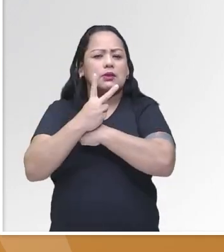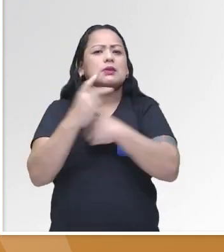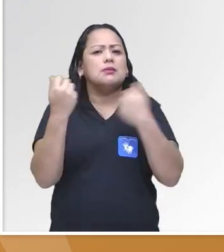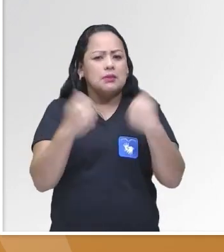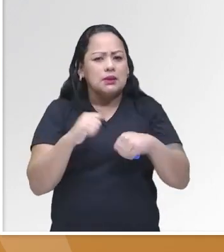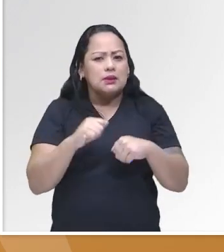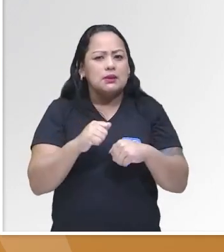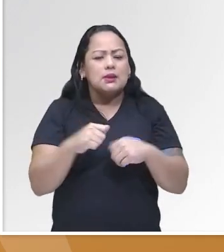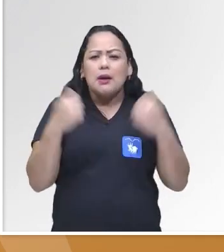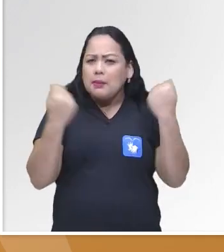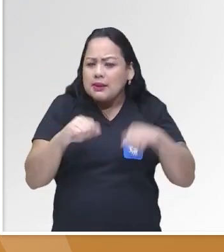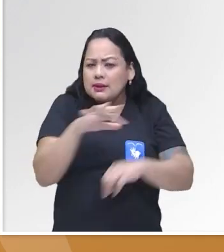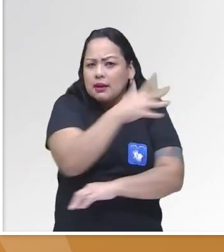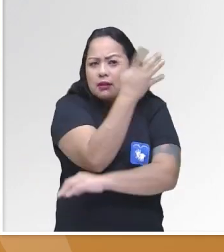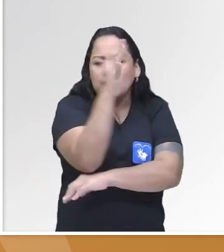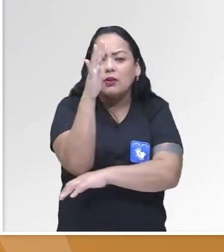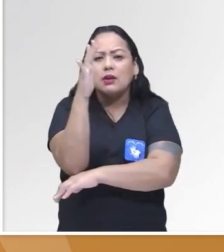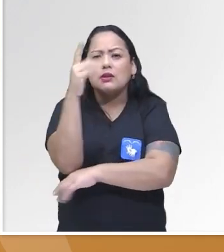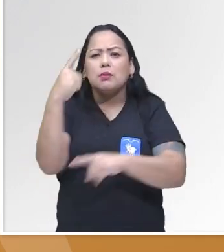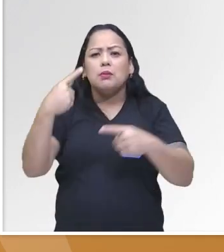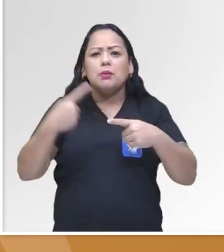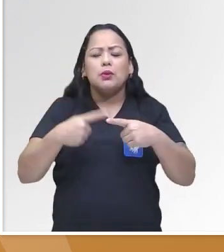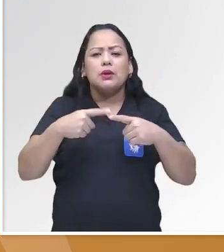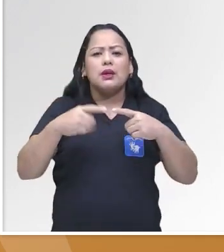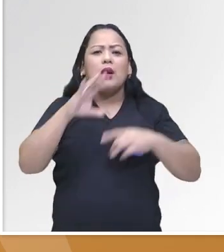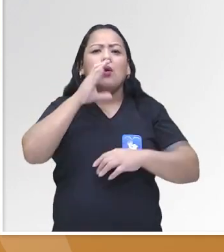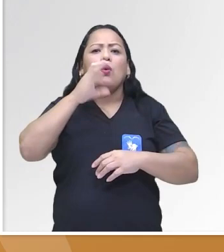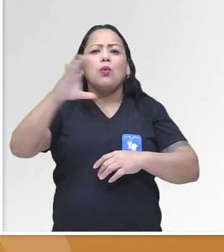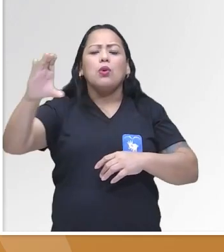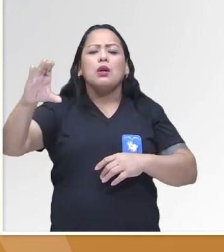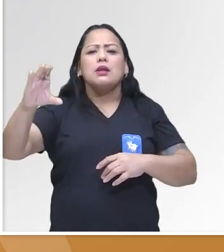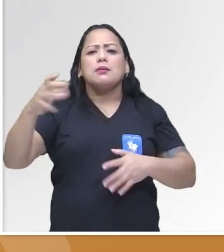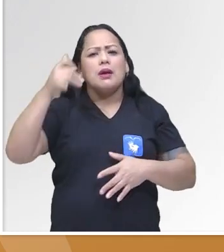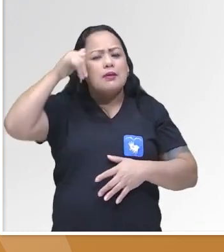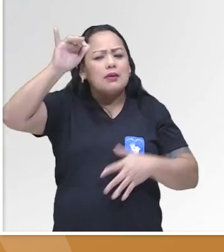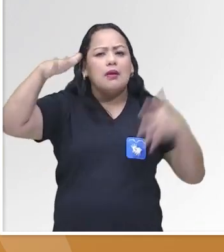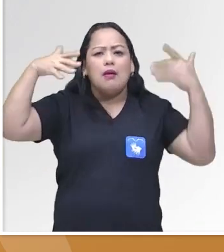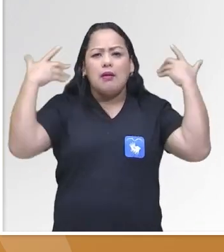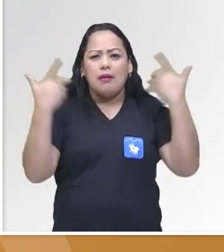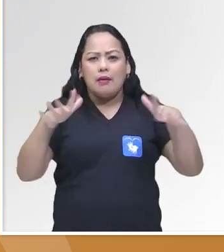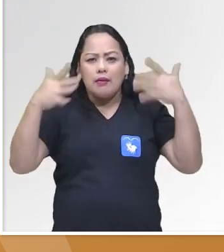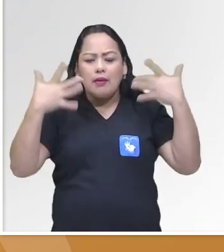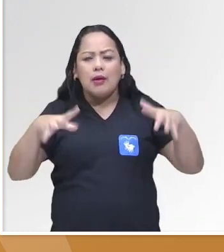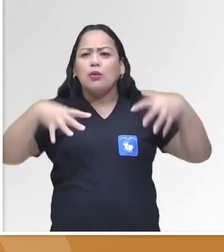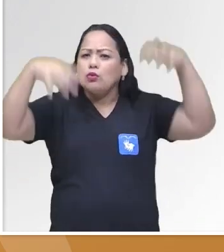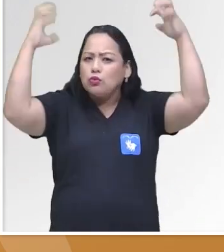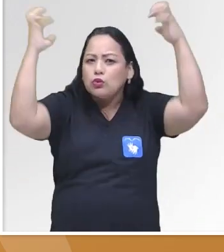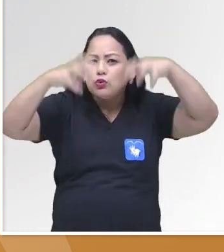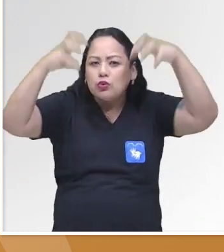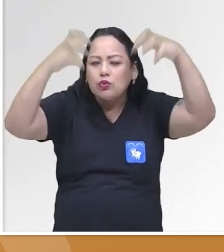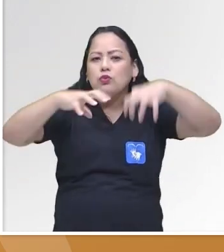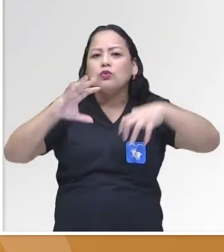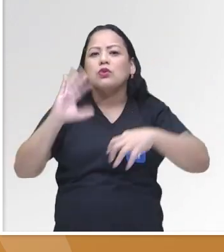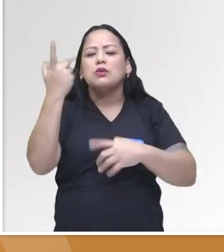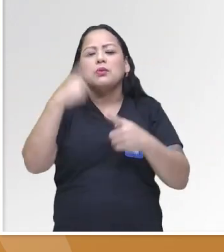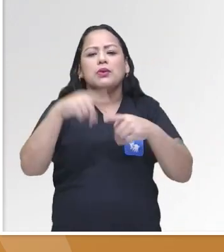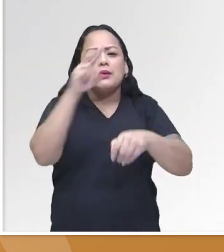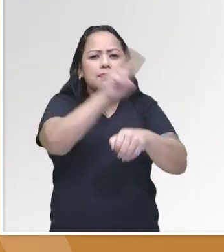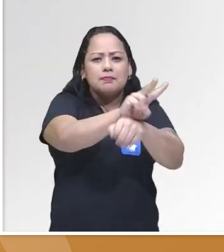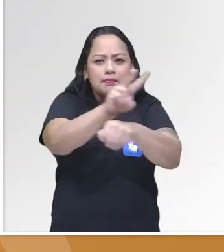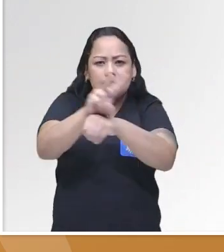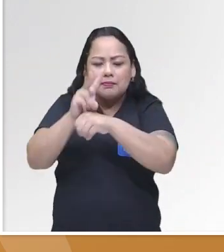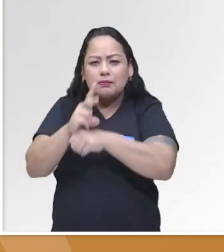para equilibrar o tempo, não é verdade? Para não fazer muito calor e eu ter as minhas épocas de chuva que vão sustentar ali as